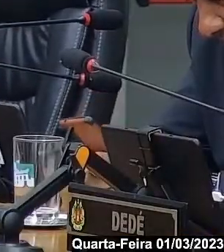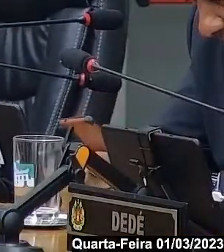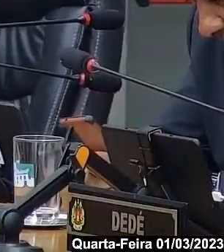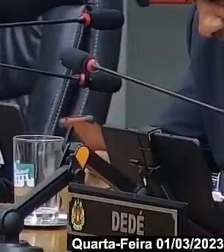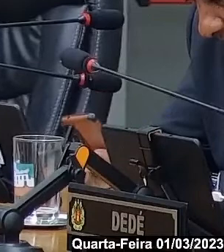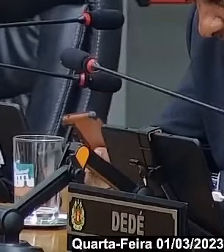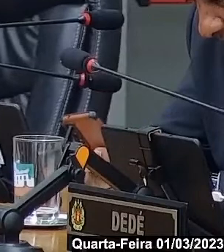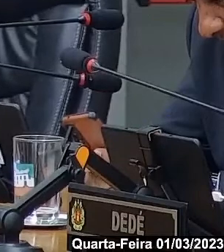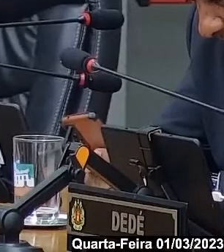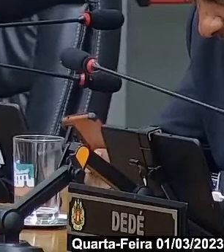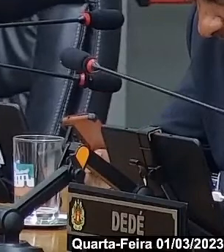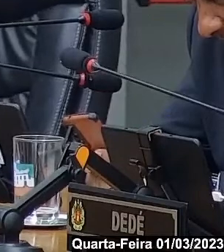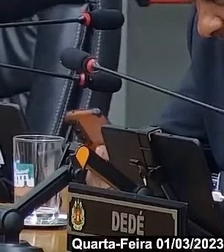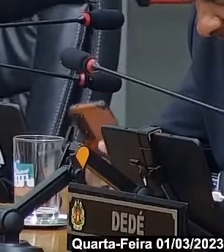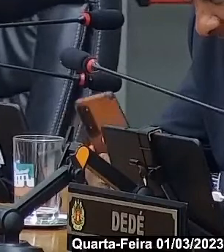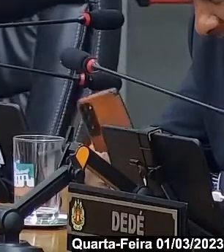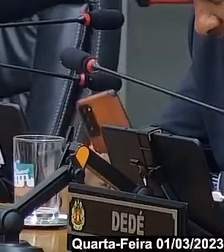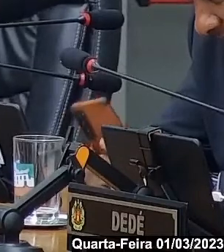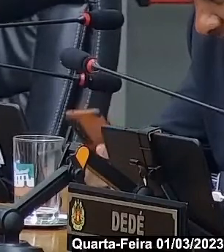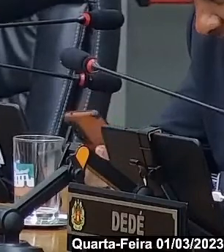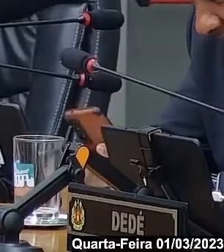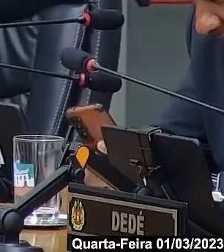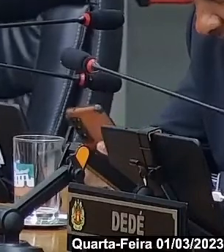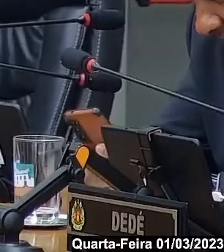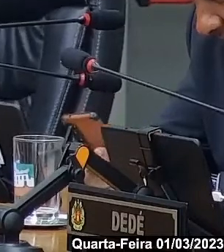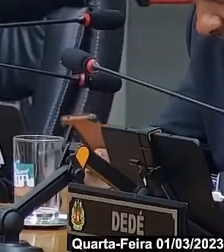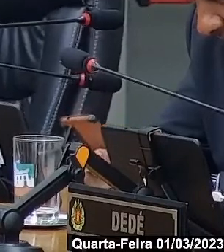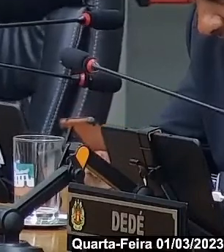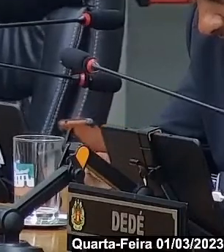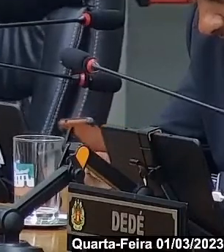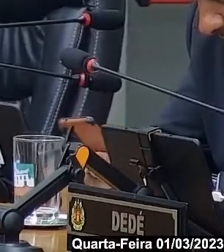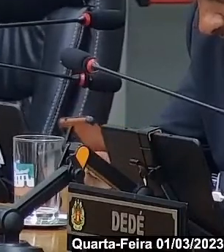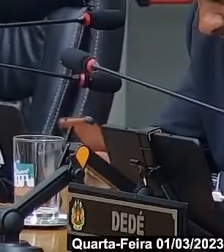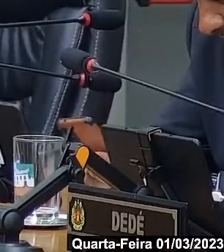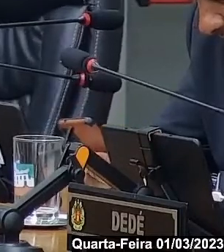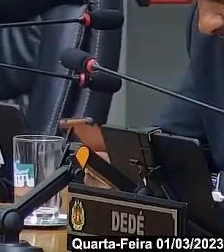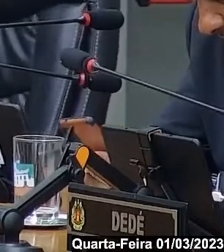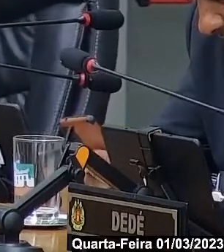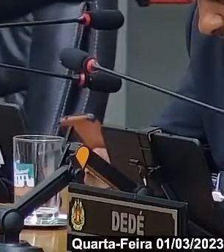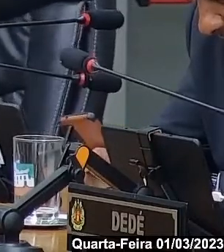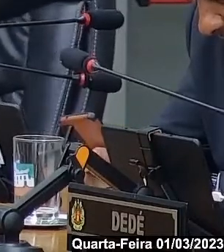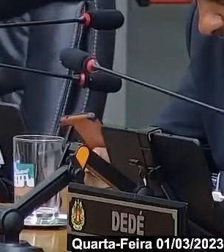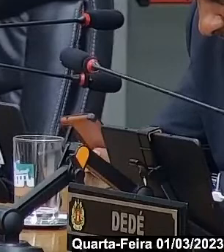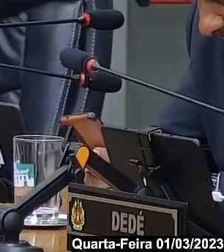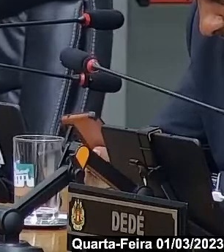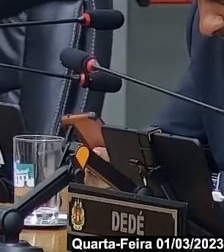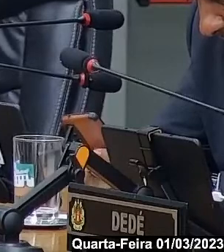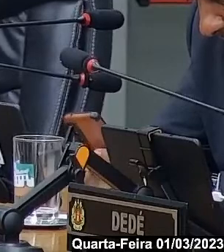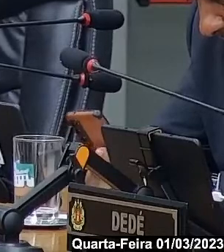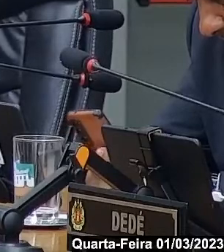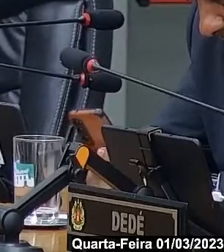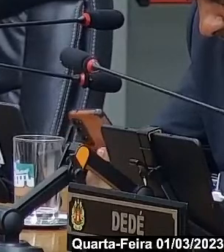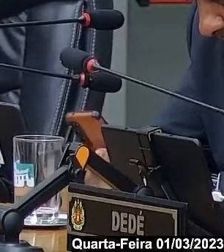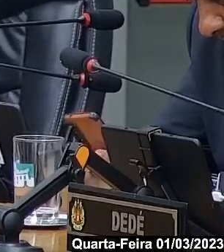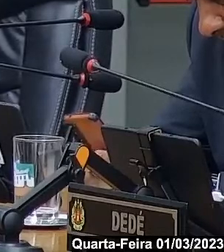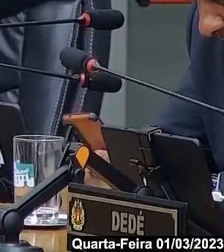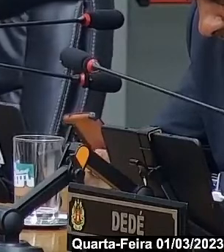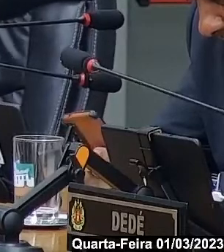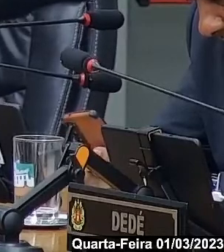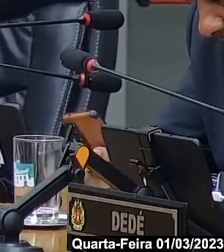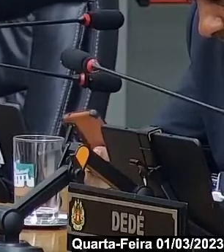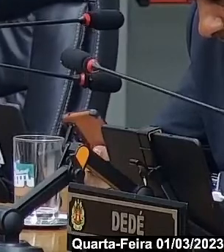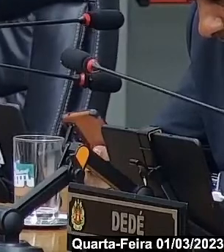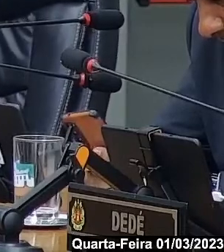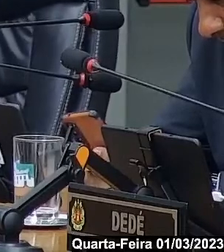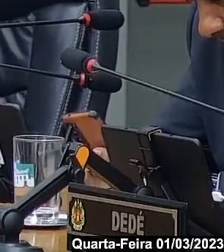para. A política se faz com respeito. que eu acho que a gente constrói, não é porta, a